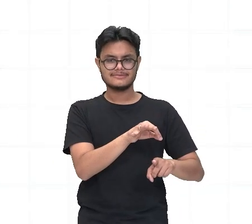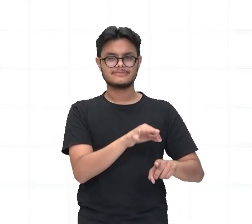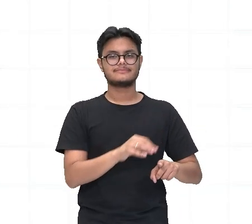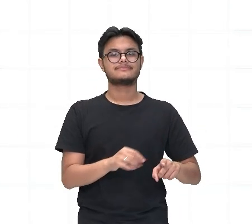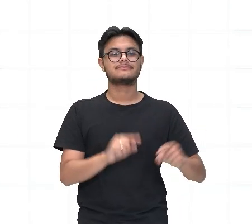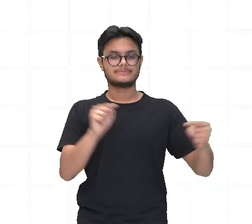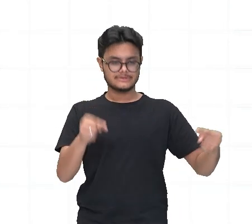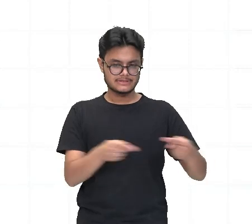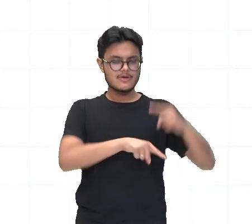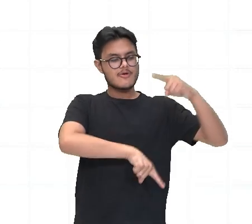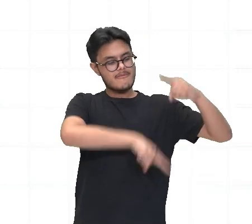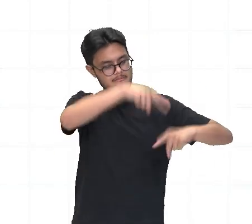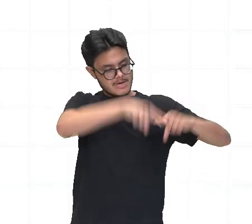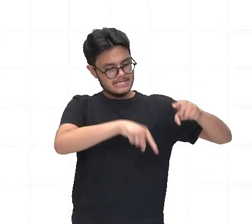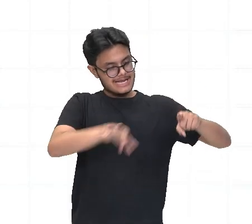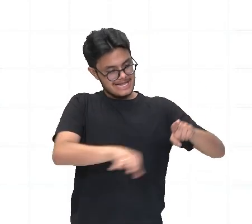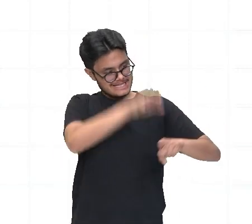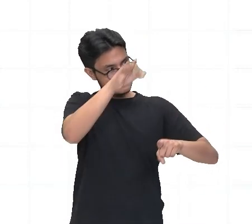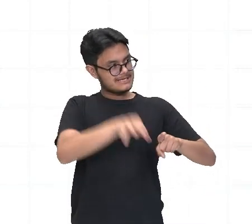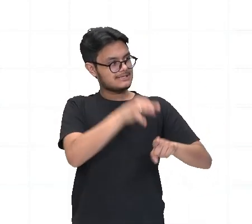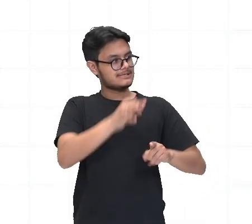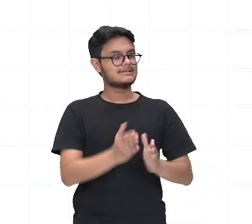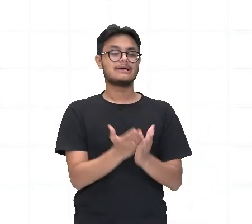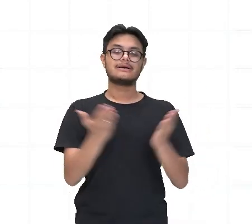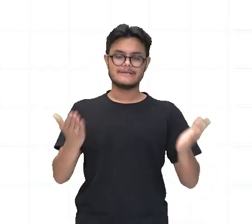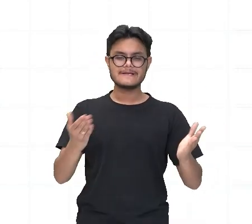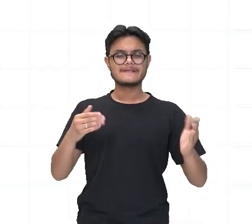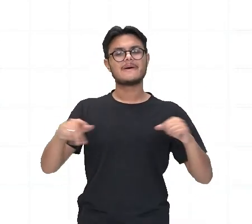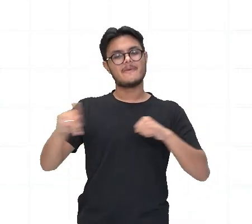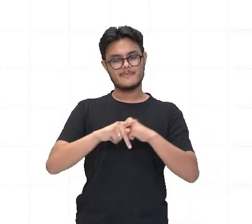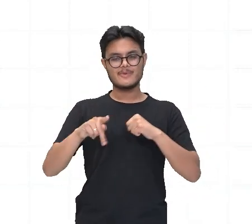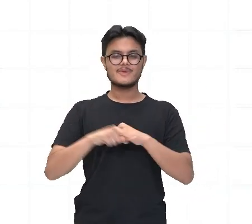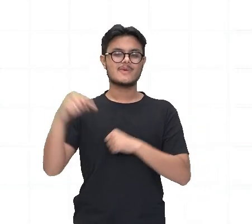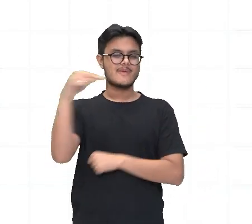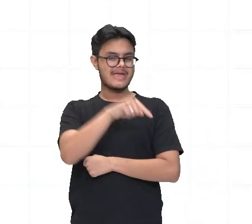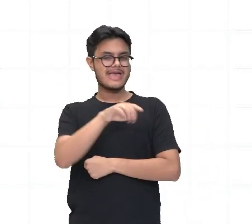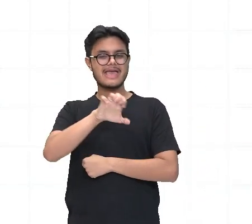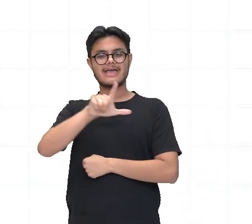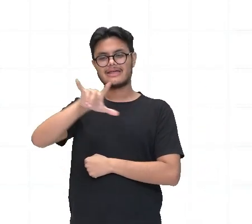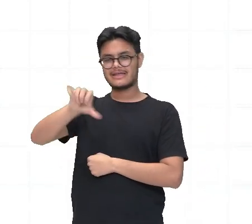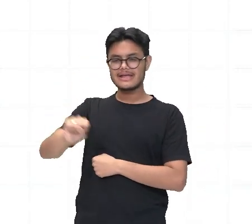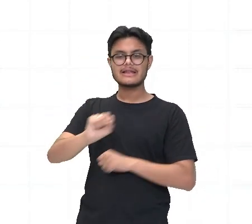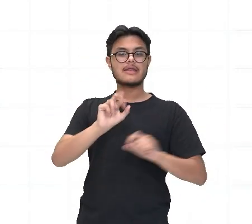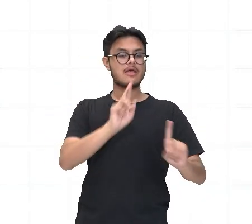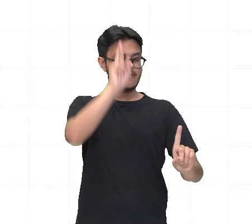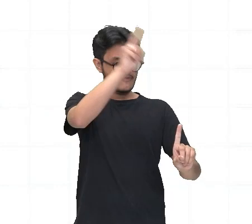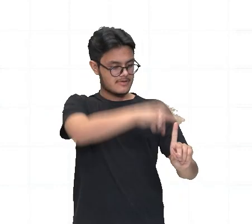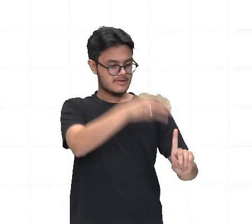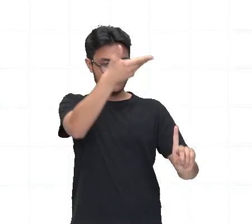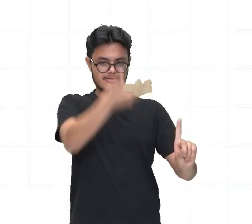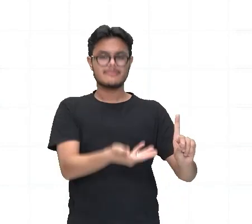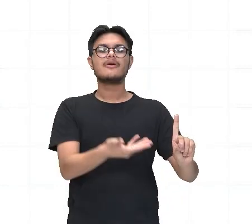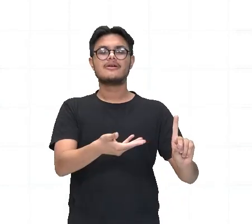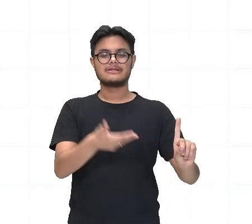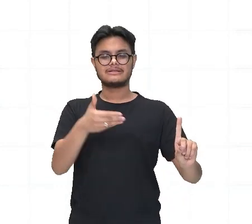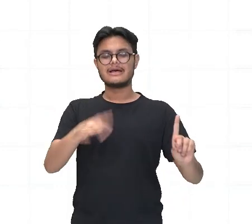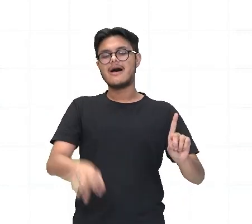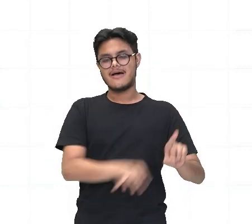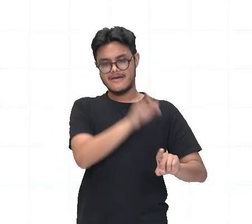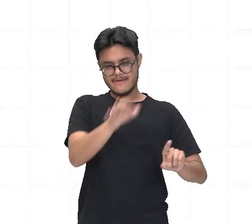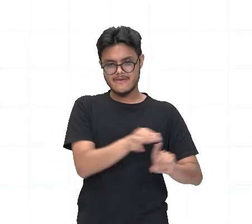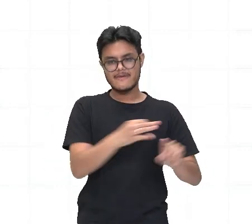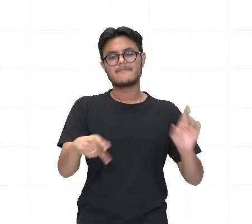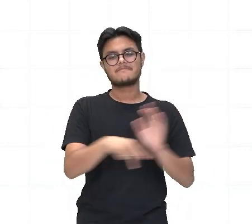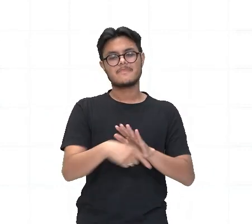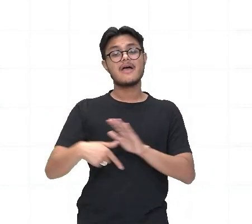os artefatos trançados. Então, aquele pronome eles lá na frente está referenciando os artefatos trançados que